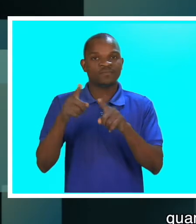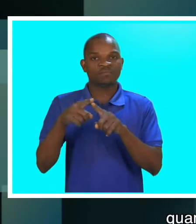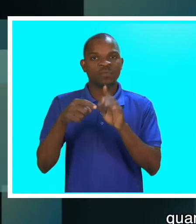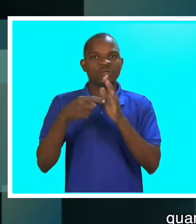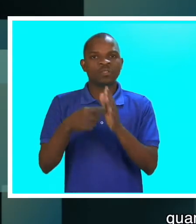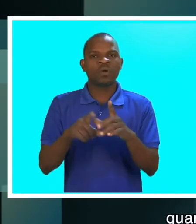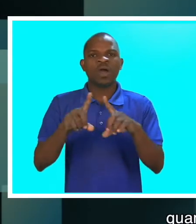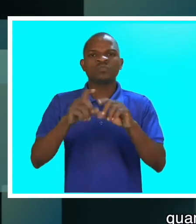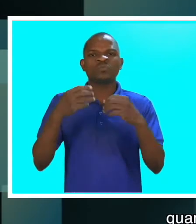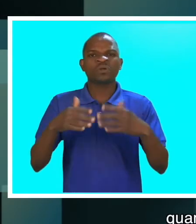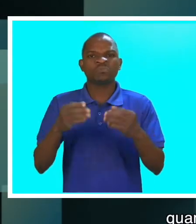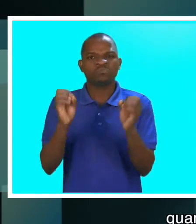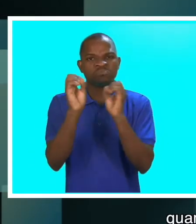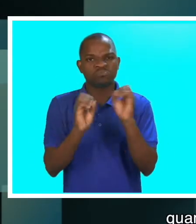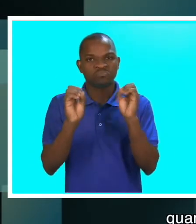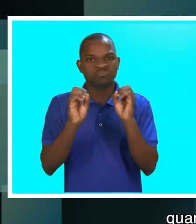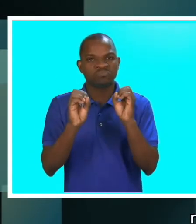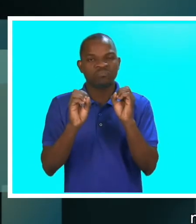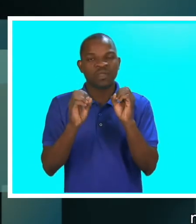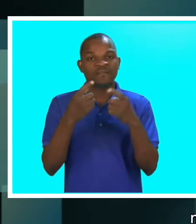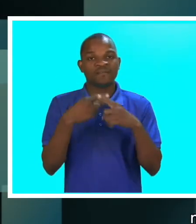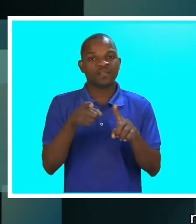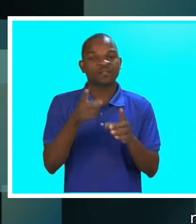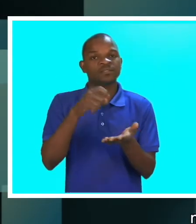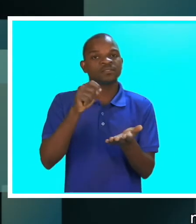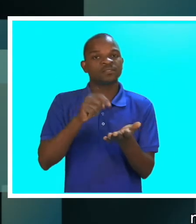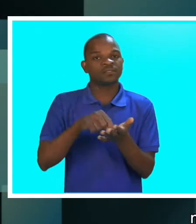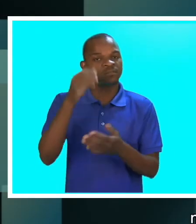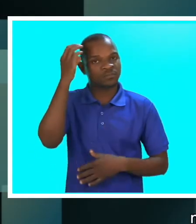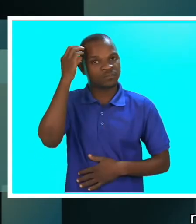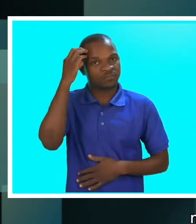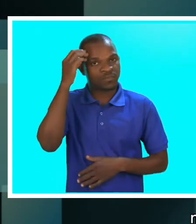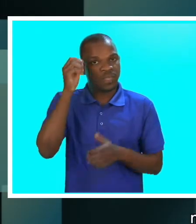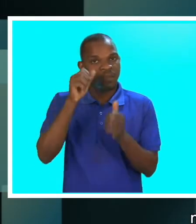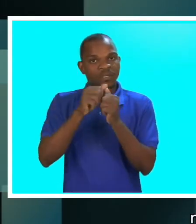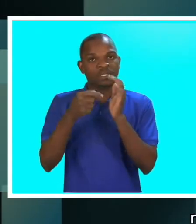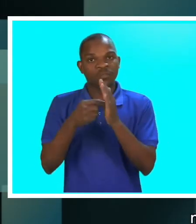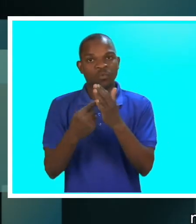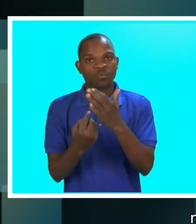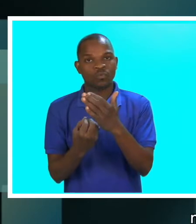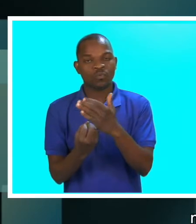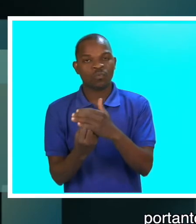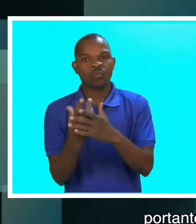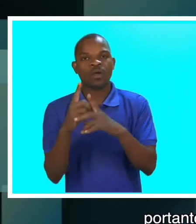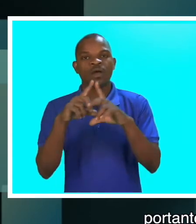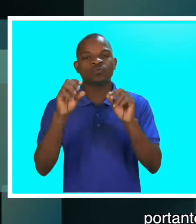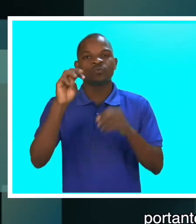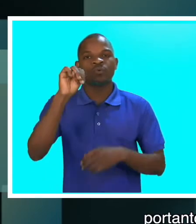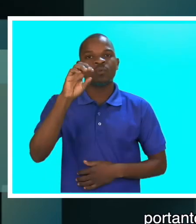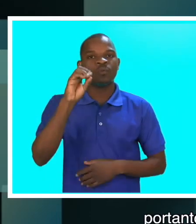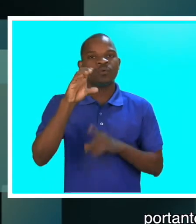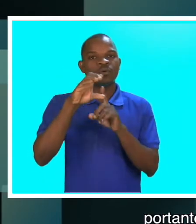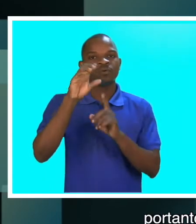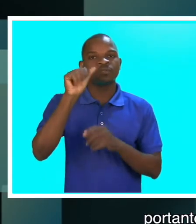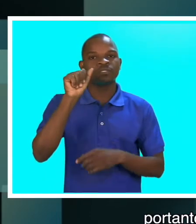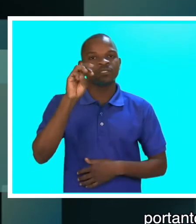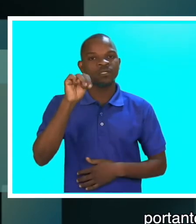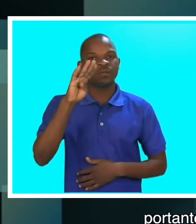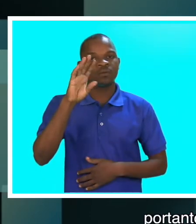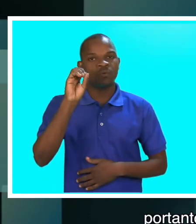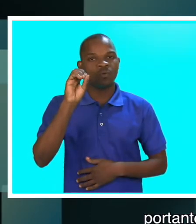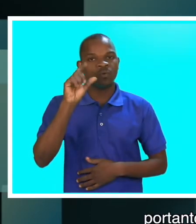as pessoas lá fora, nas províncias, não têm muitas diversões que têm aqui em Maputo. Portanto, quando aparece